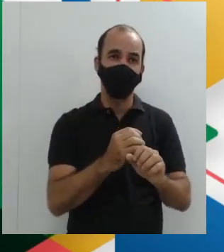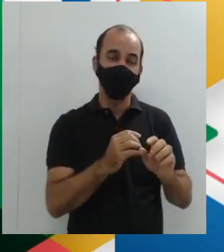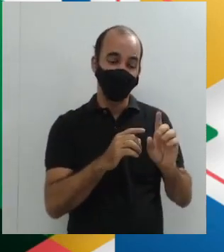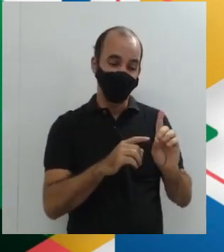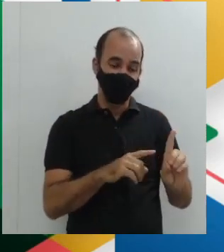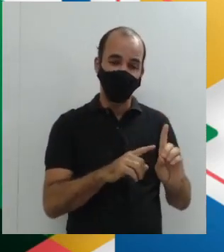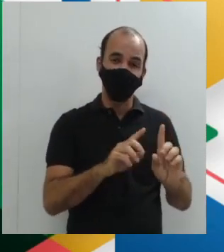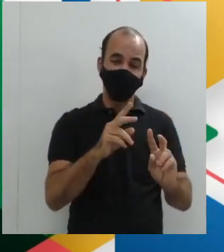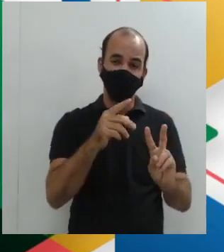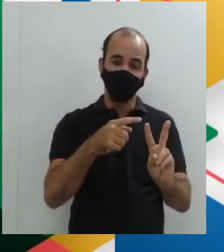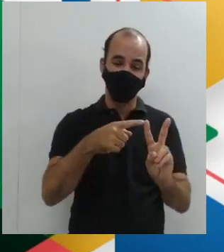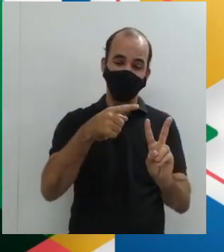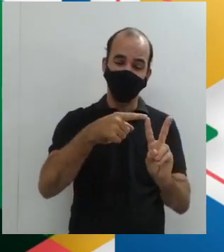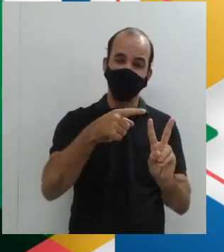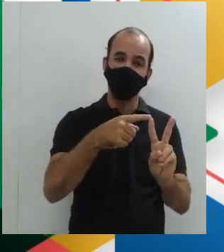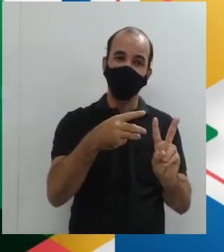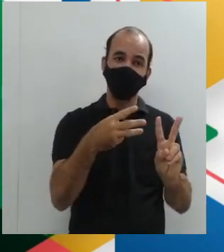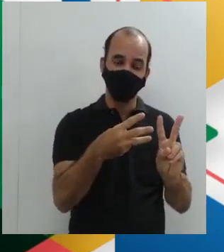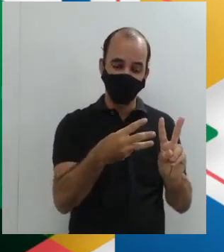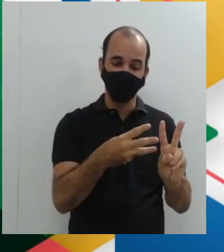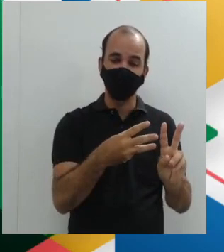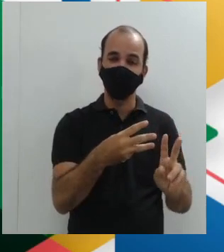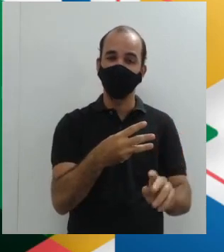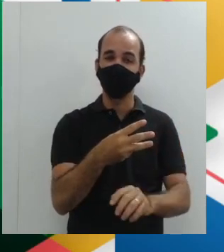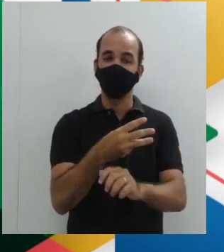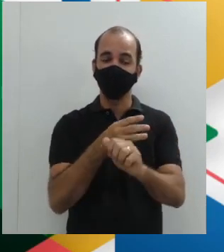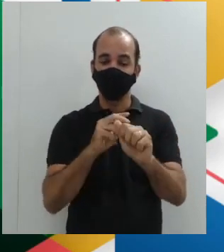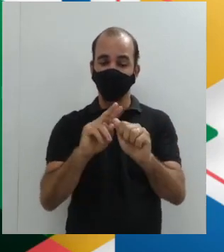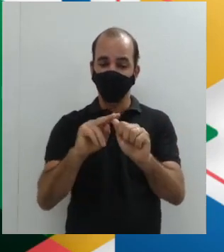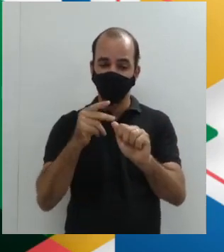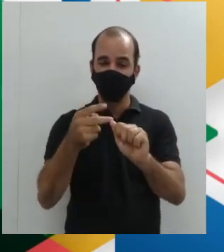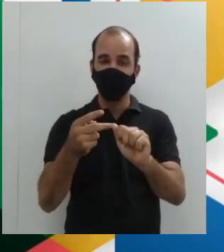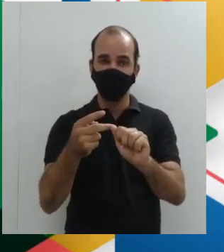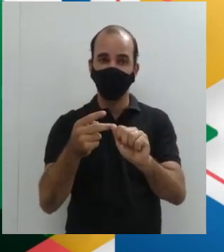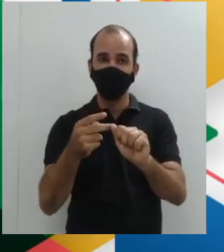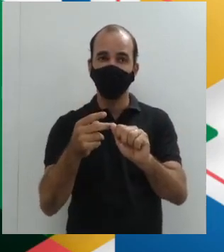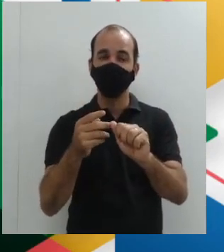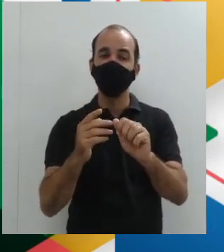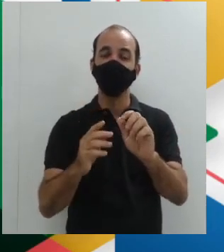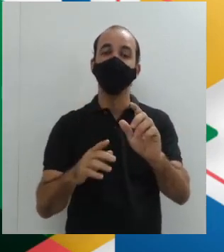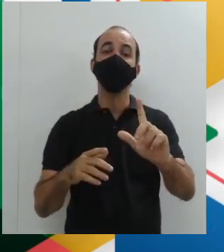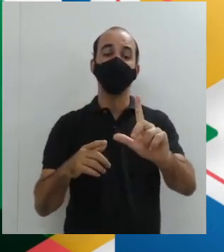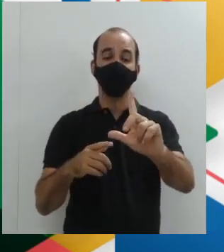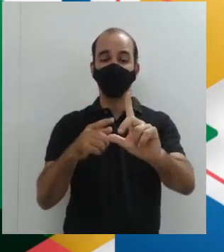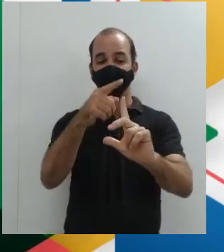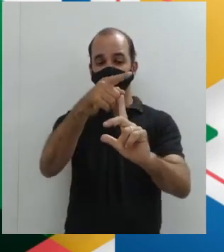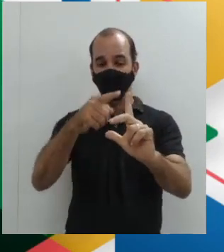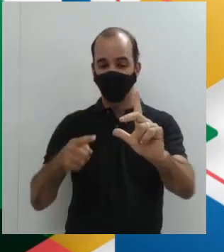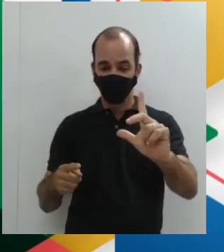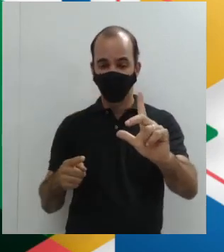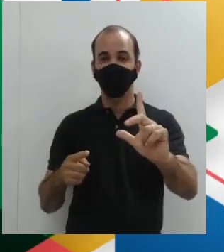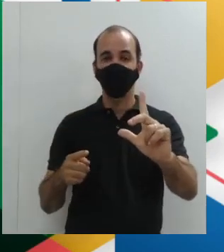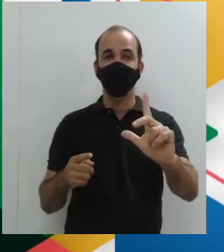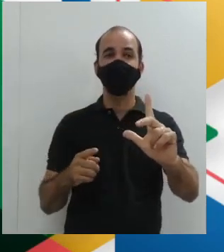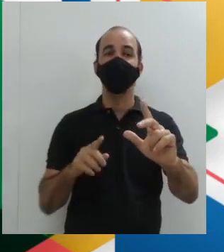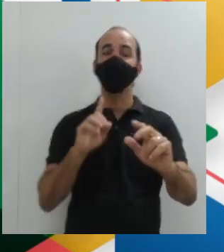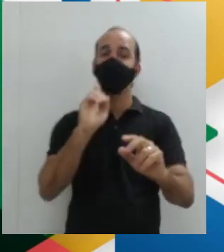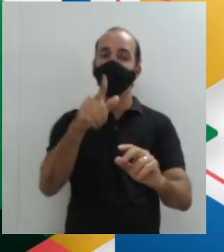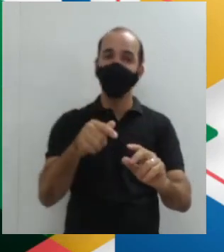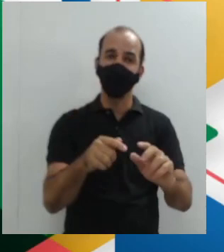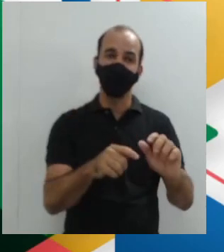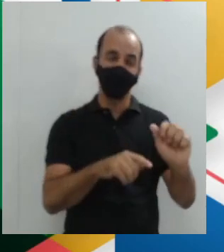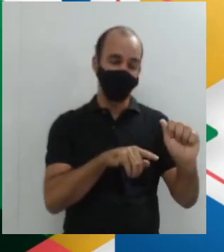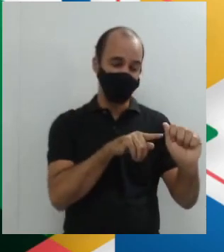3, ou raiz quadrada de 3A ao quadrado. Então, a diagonal dessa figura vai ser dada por Azinho, que é a